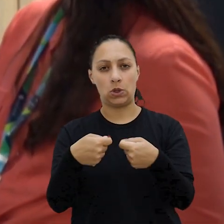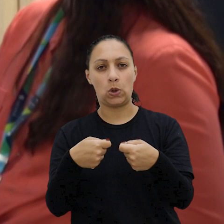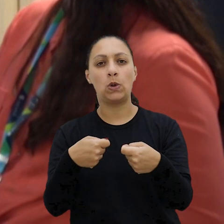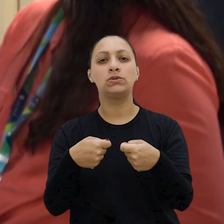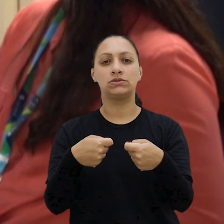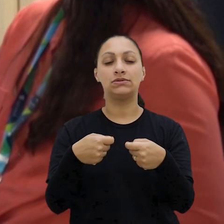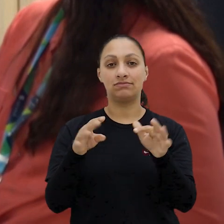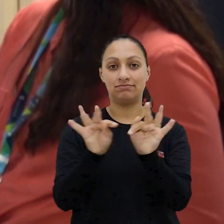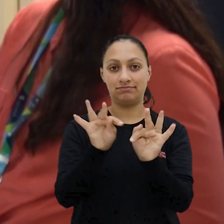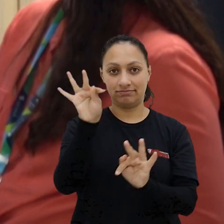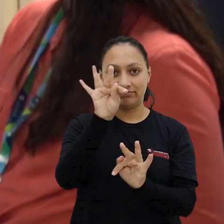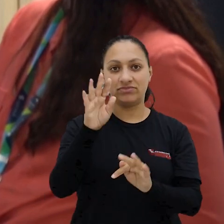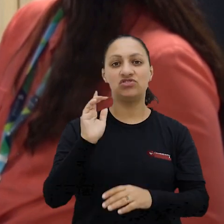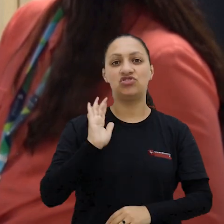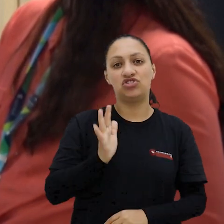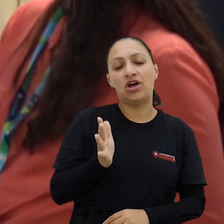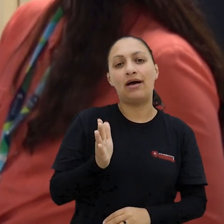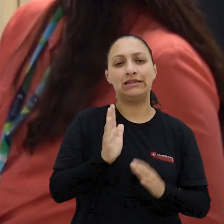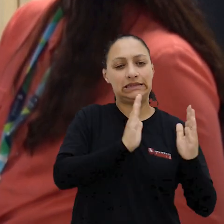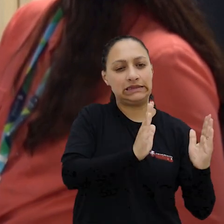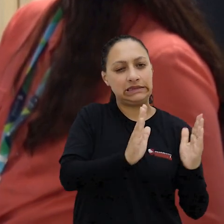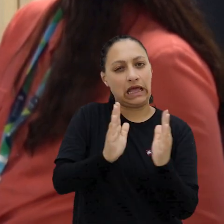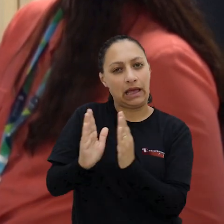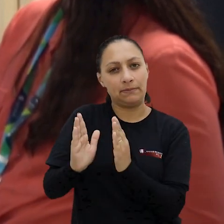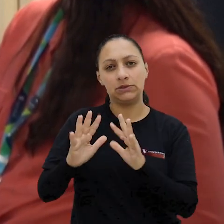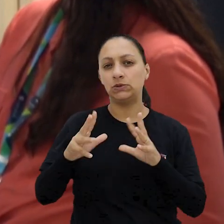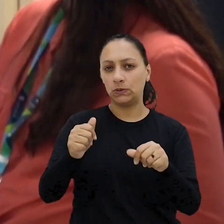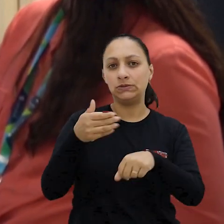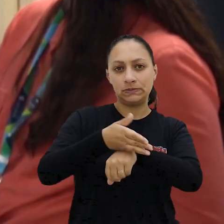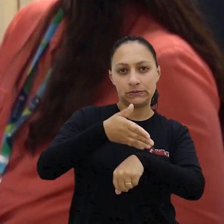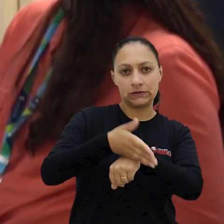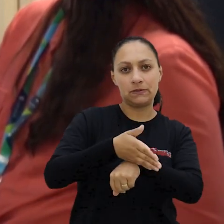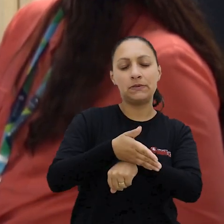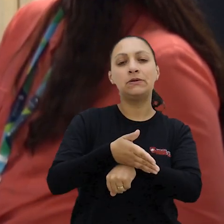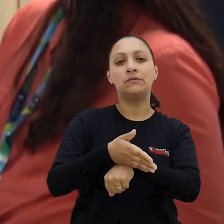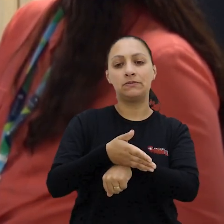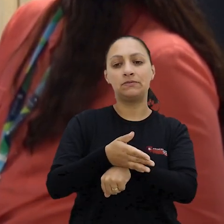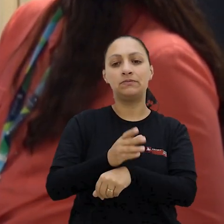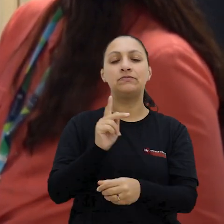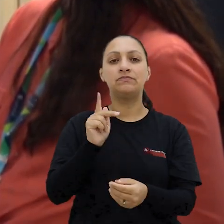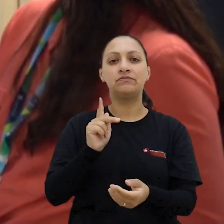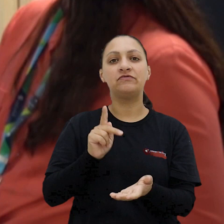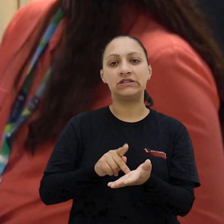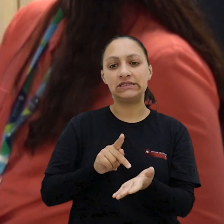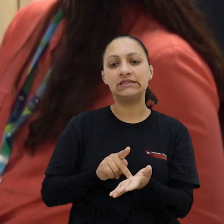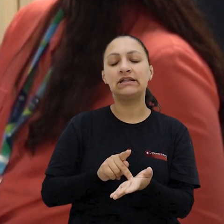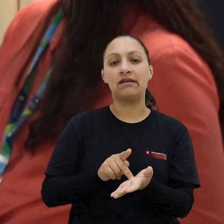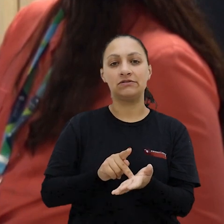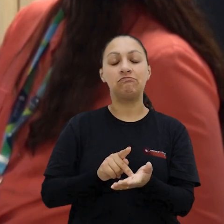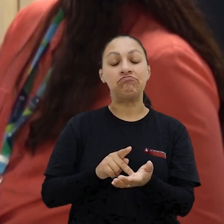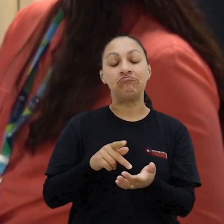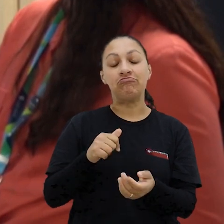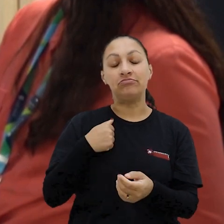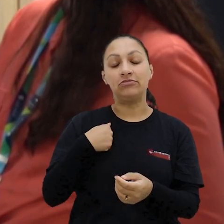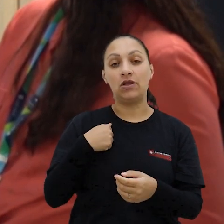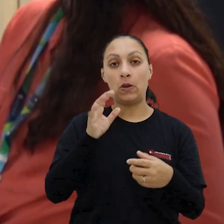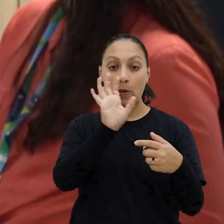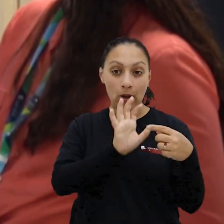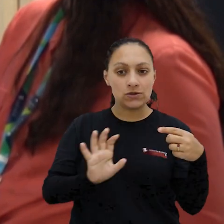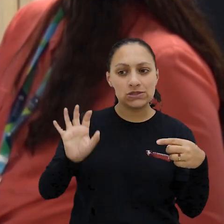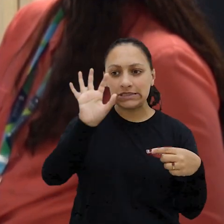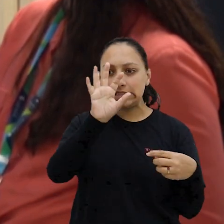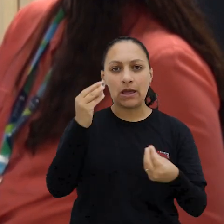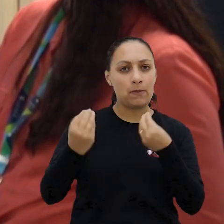incubação, todas as etapas, né, dentro do Fevale Tech Park, e realmente a gente acredita muito no ecossistema,